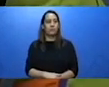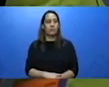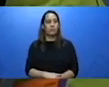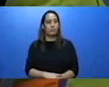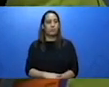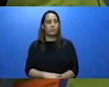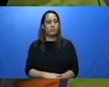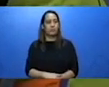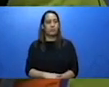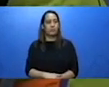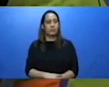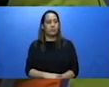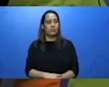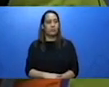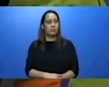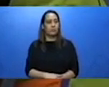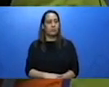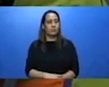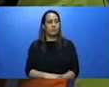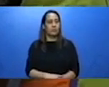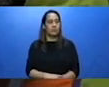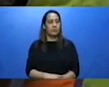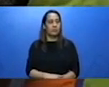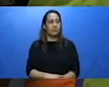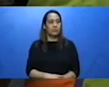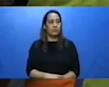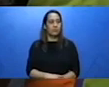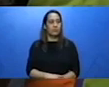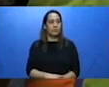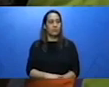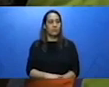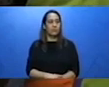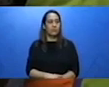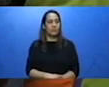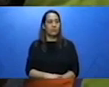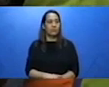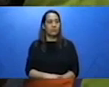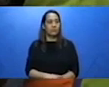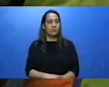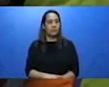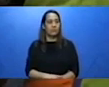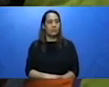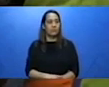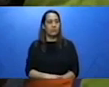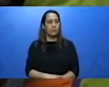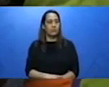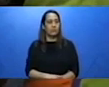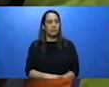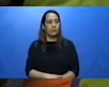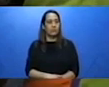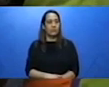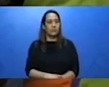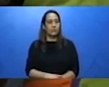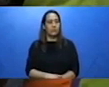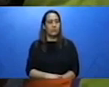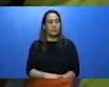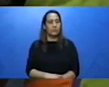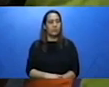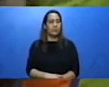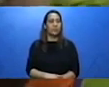Subo tortinho, faço redondinho, linguinha no meio, volto. O A e o